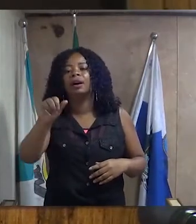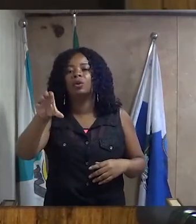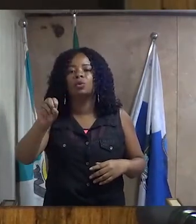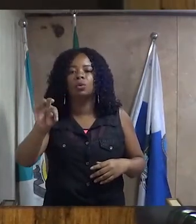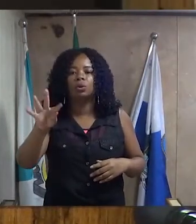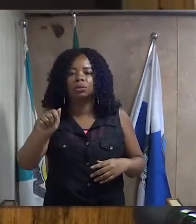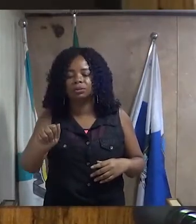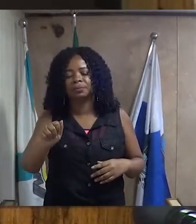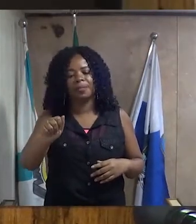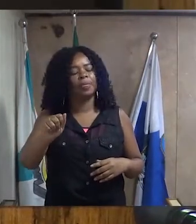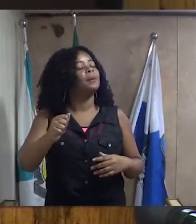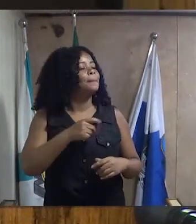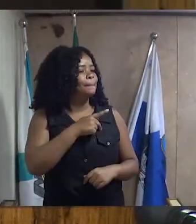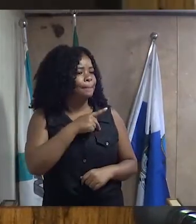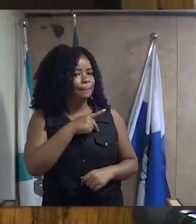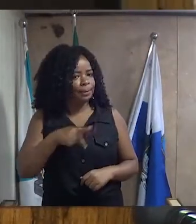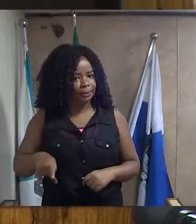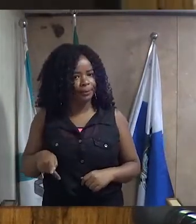Presidente,